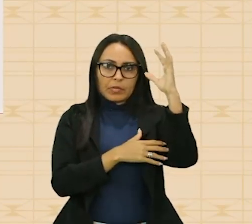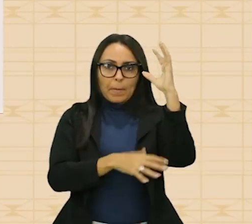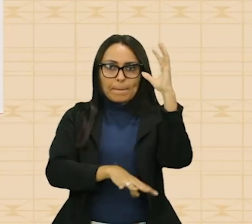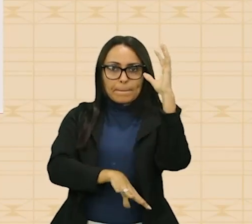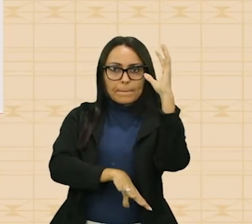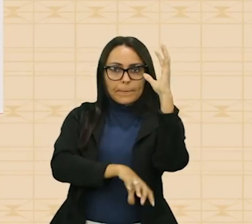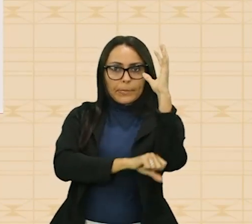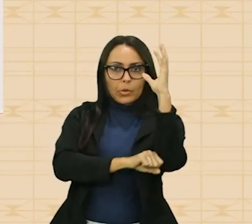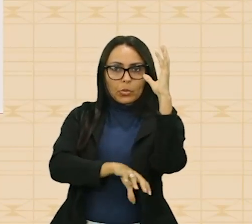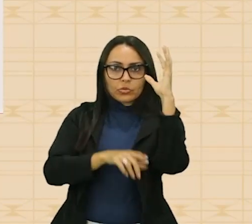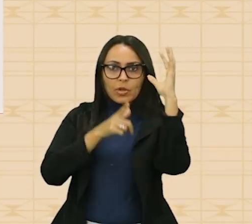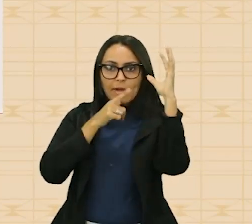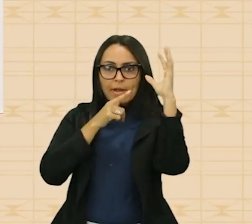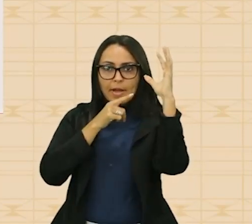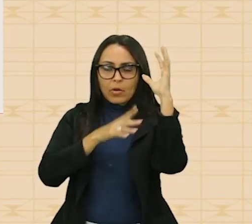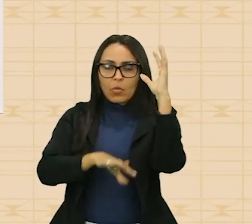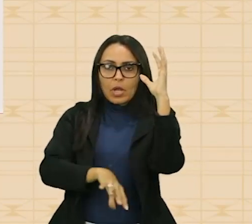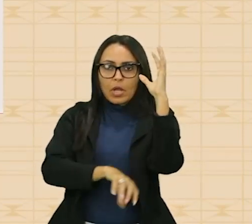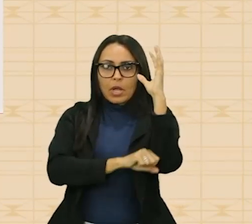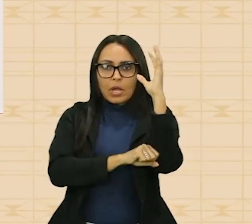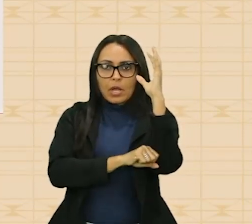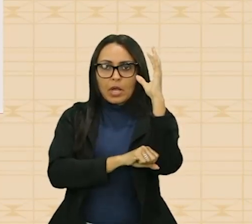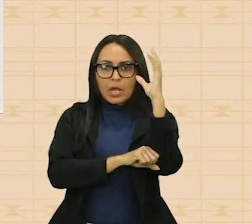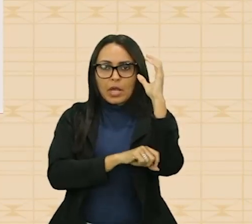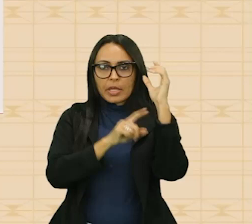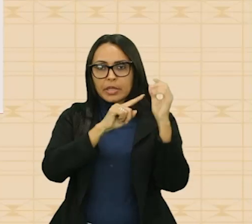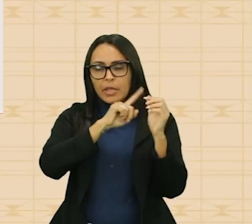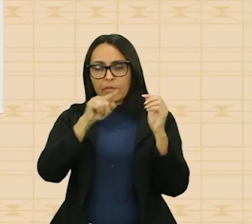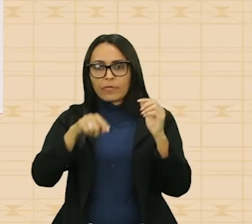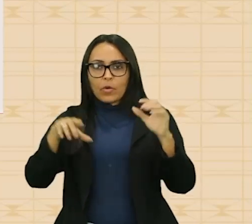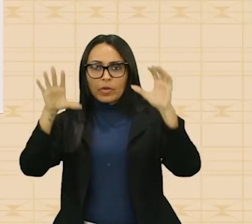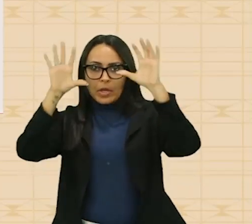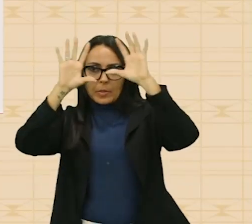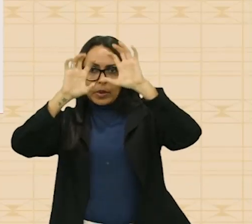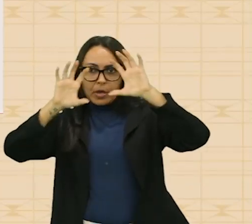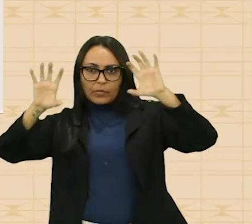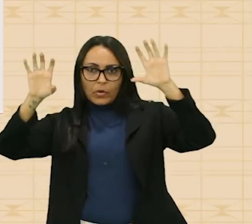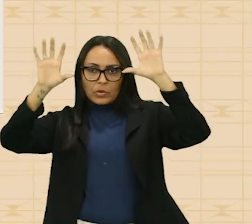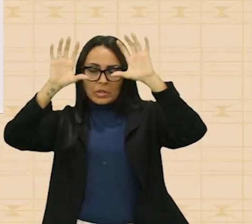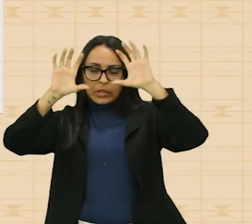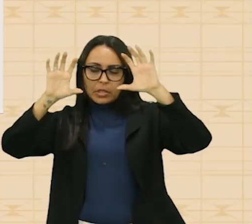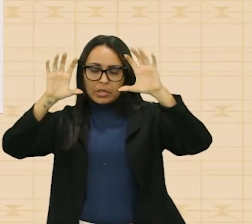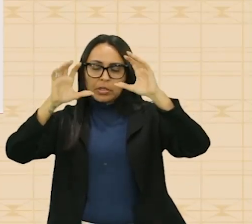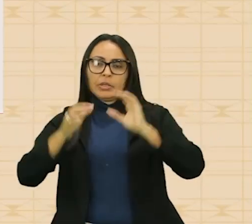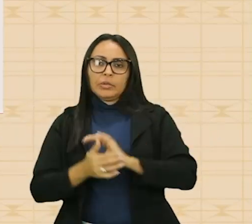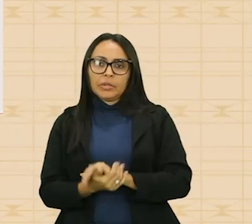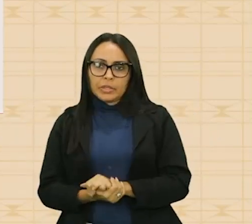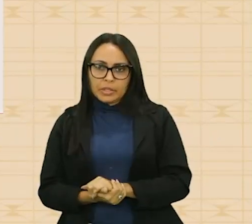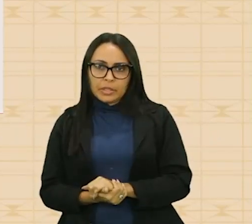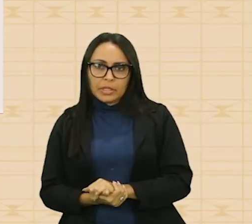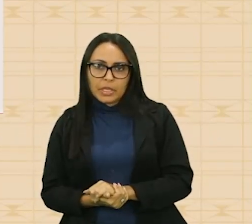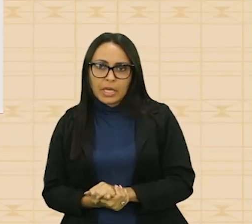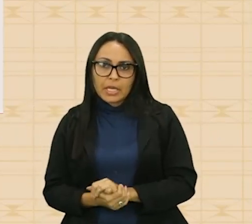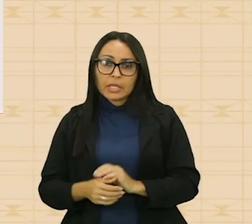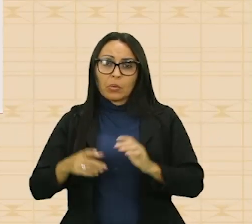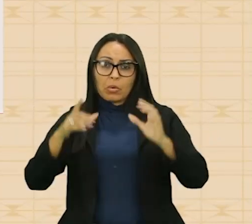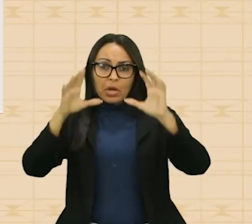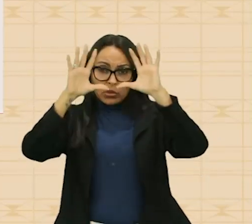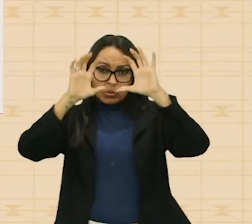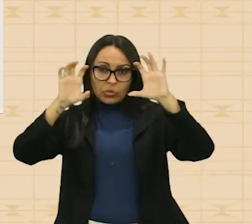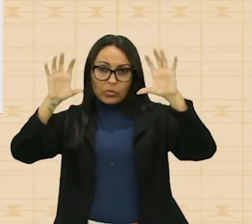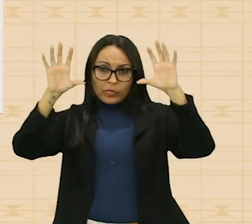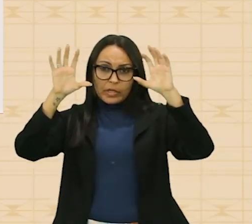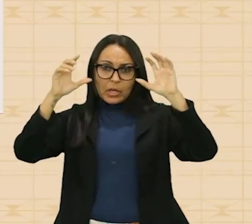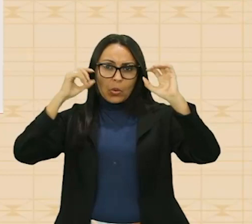raízes e devolvem para a atmosfera através da evapotranspiração. E aí essa nuvem carregada com muita